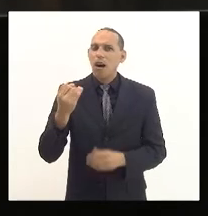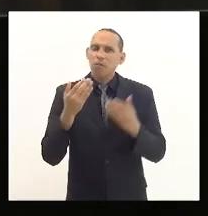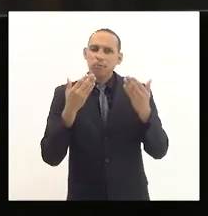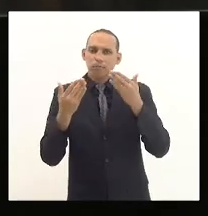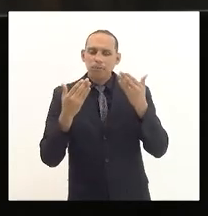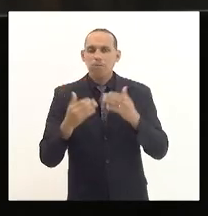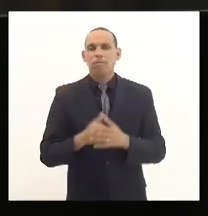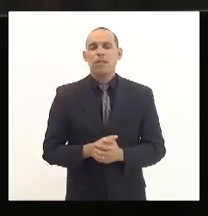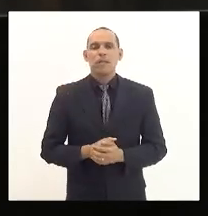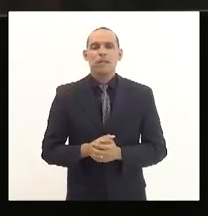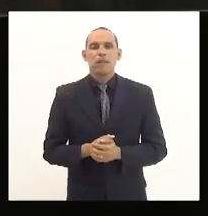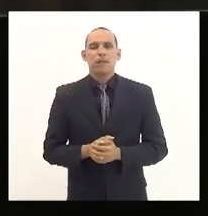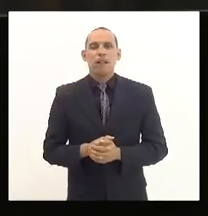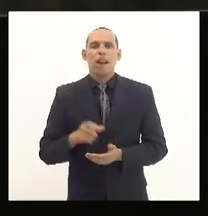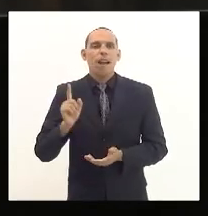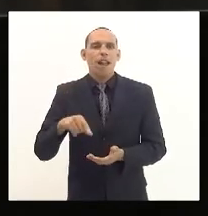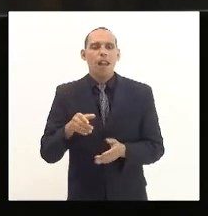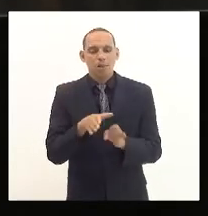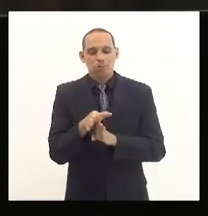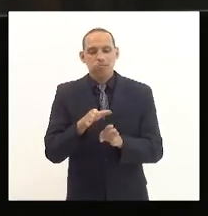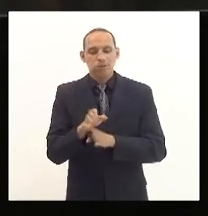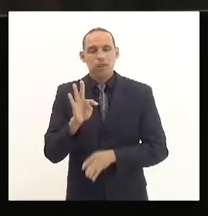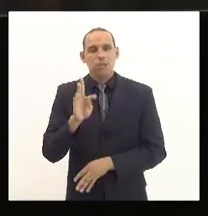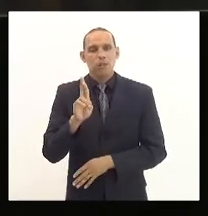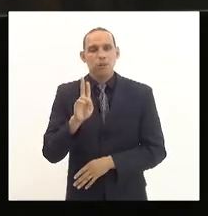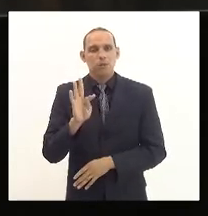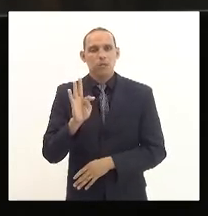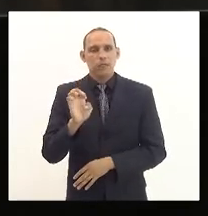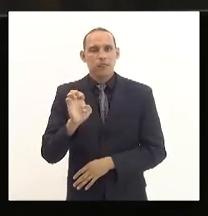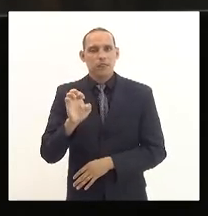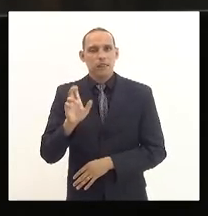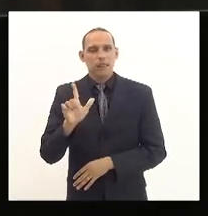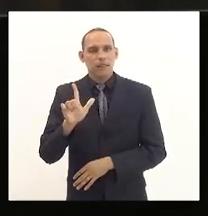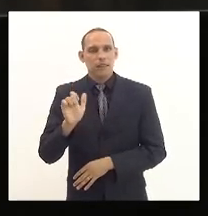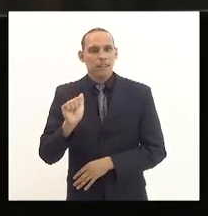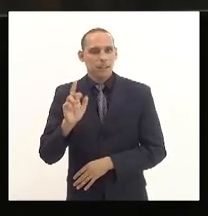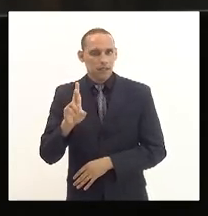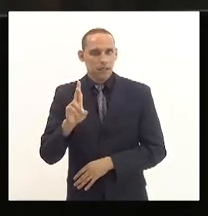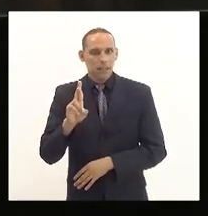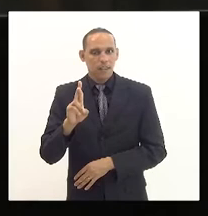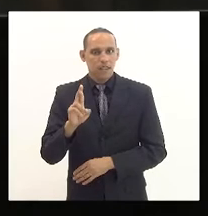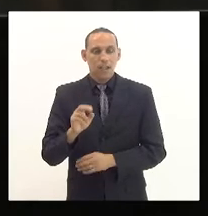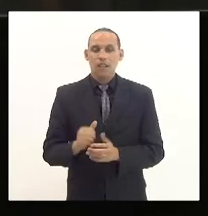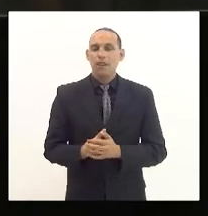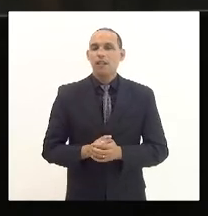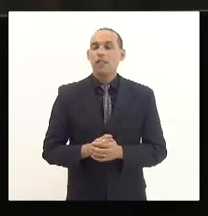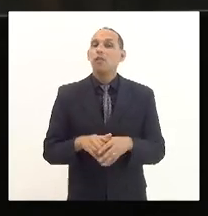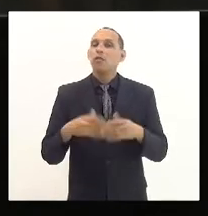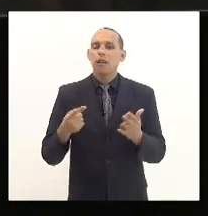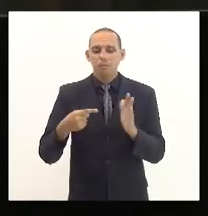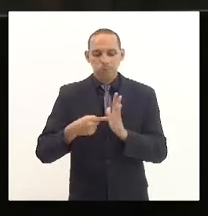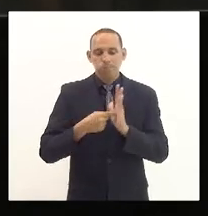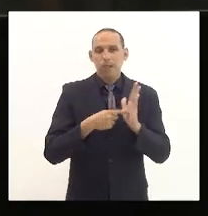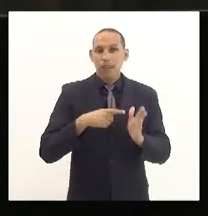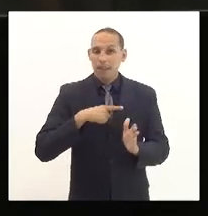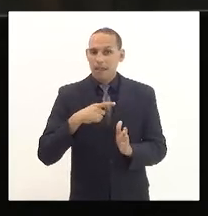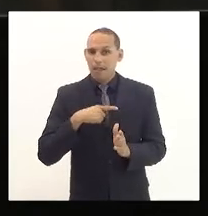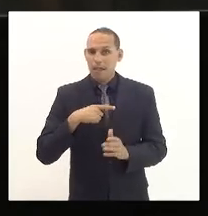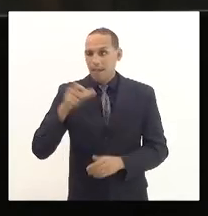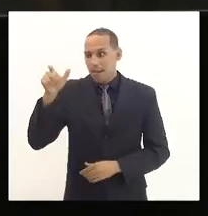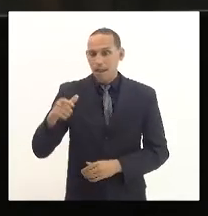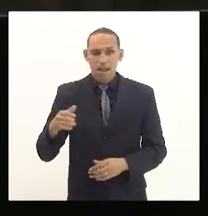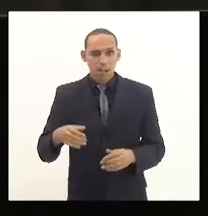e diga-se de passagem que os conselheiros tutelares são os primeiros que chegam é quando a denúncia é feita né